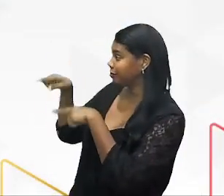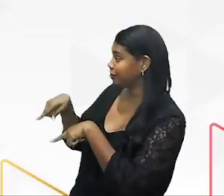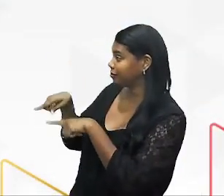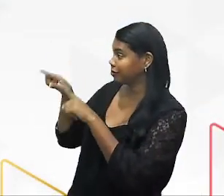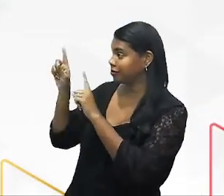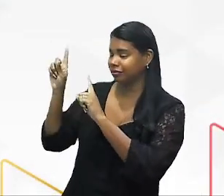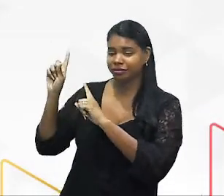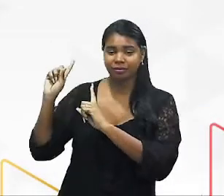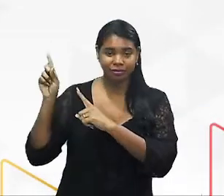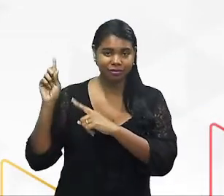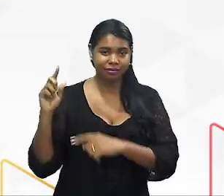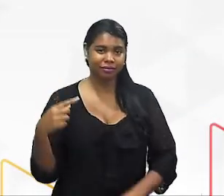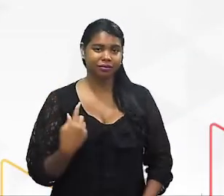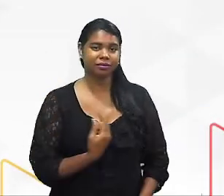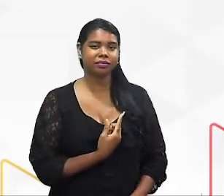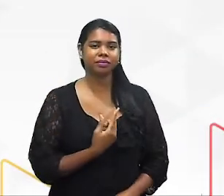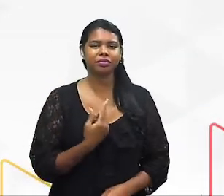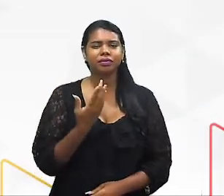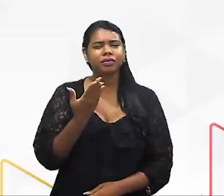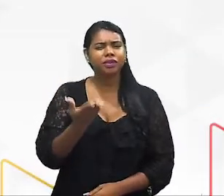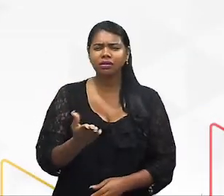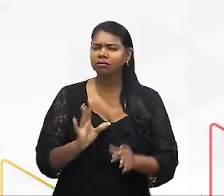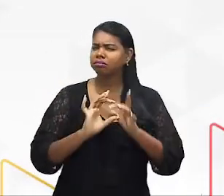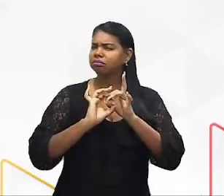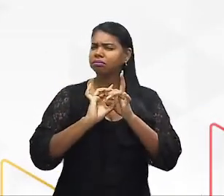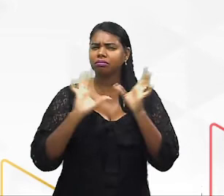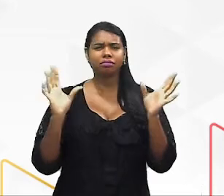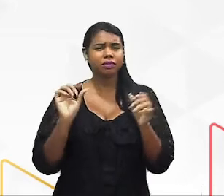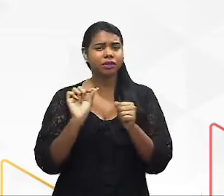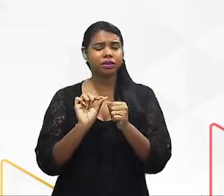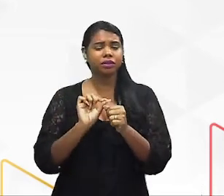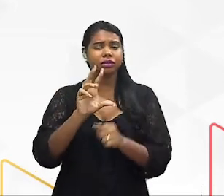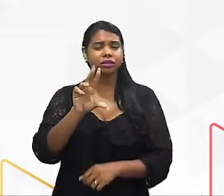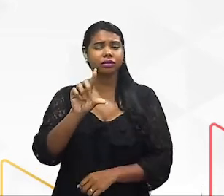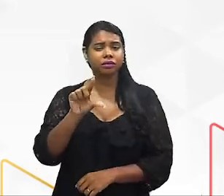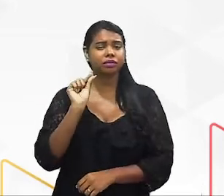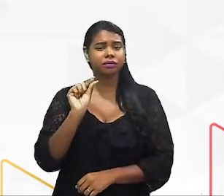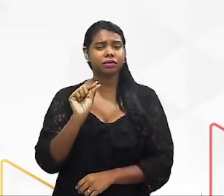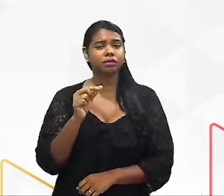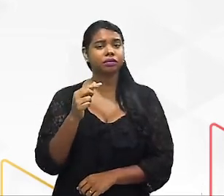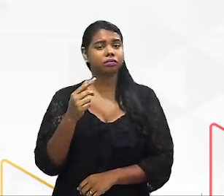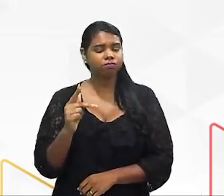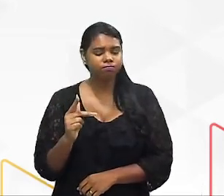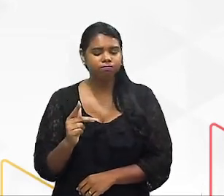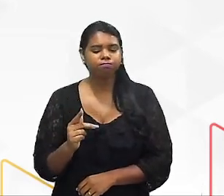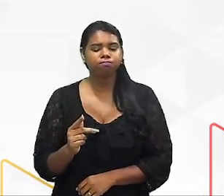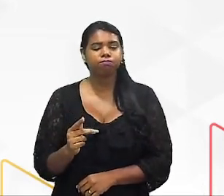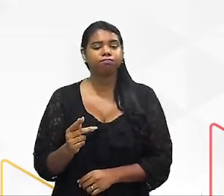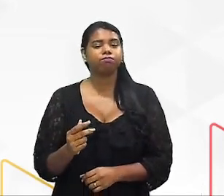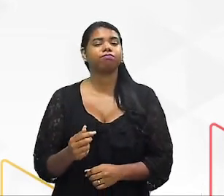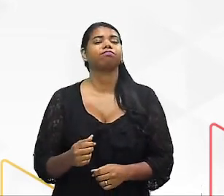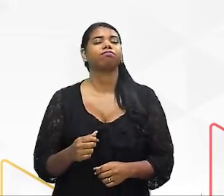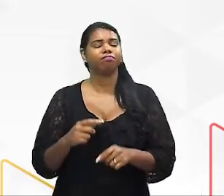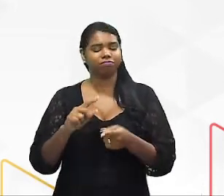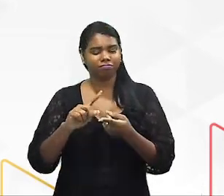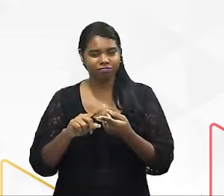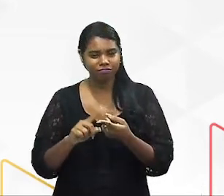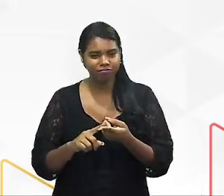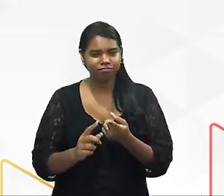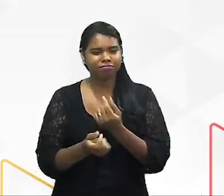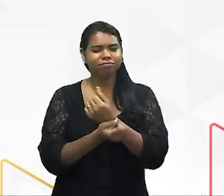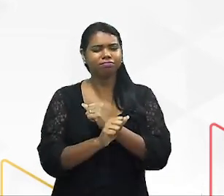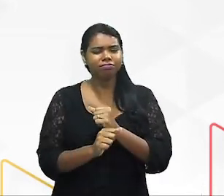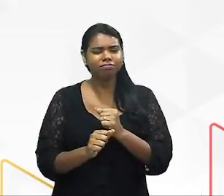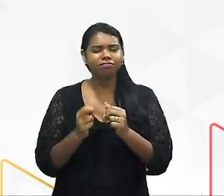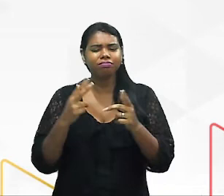Neruda traz para a gente. Você é livre para fazer as suas escolhas, mas é prisioneiro das